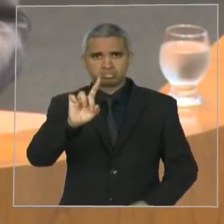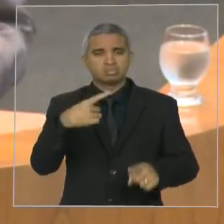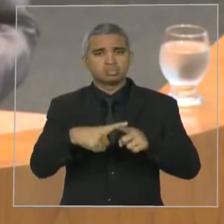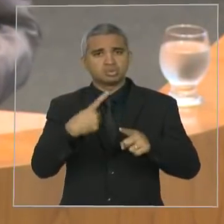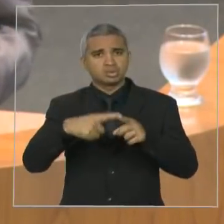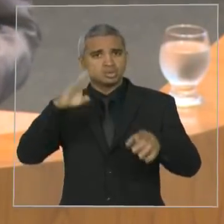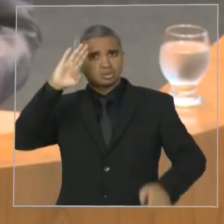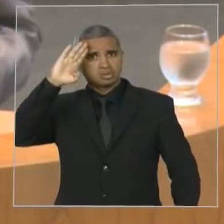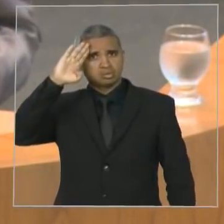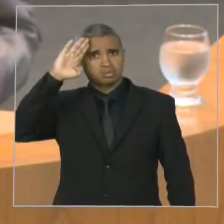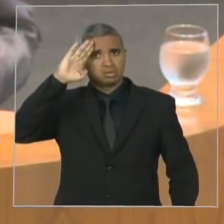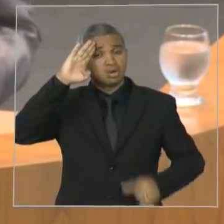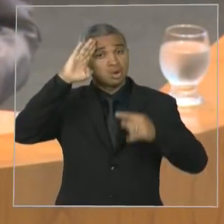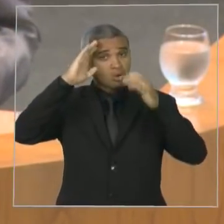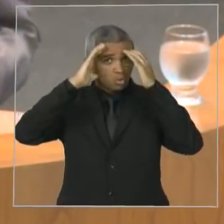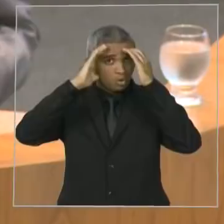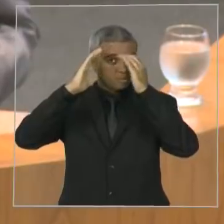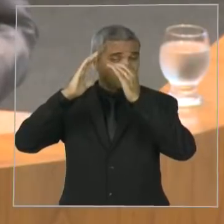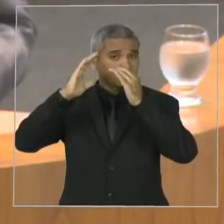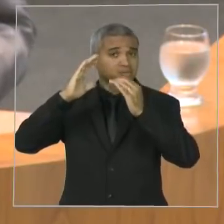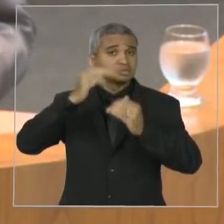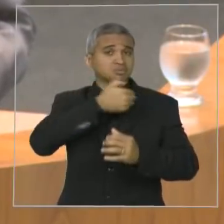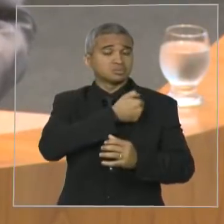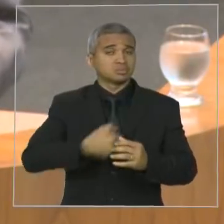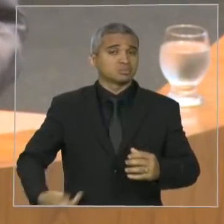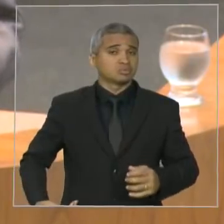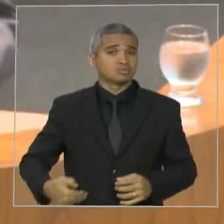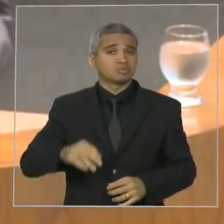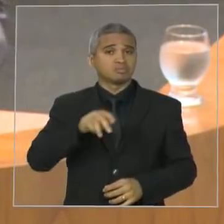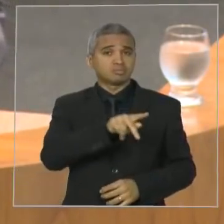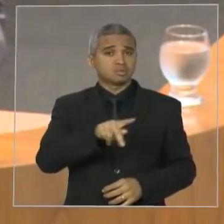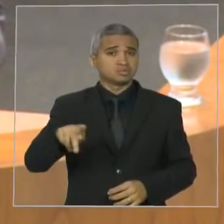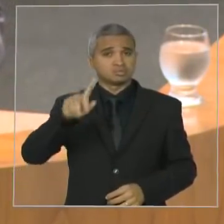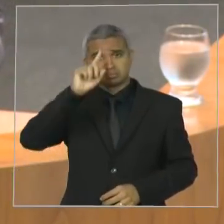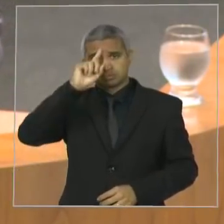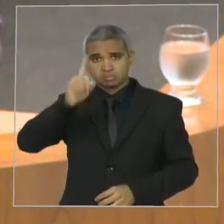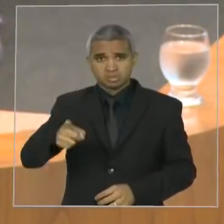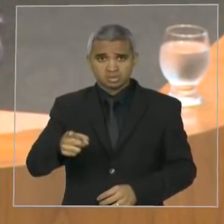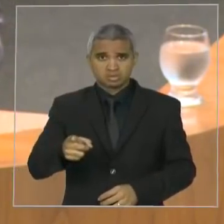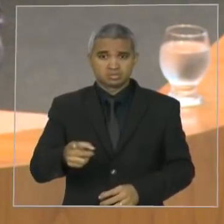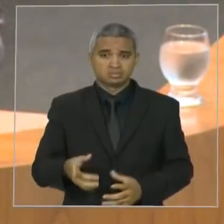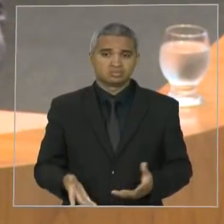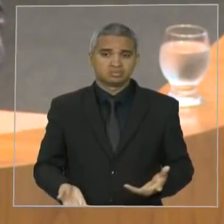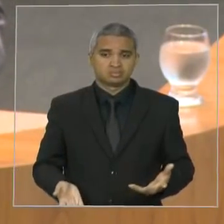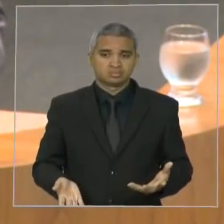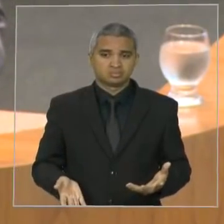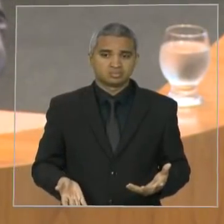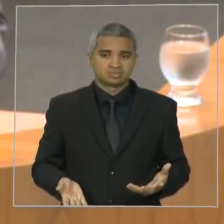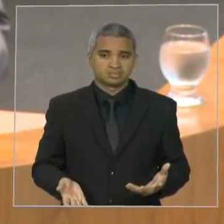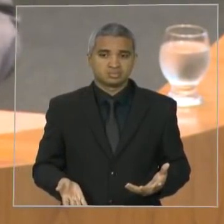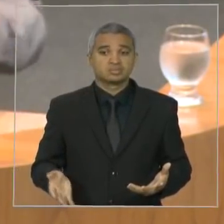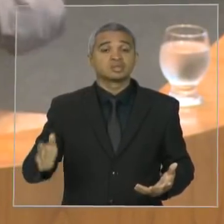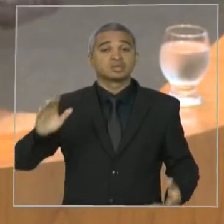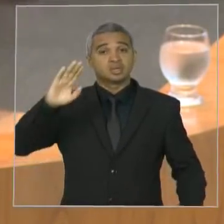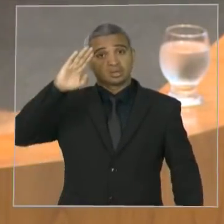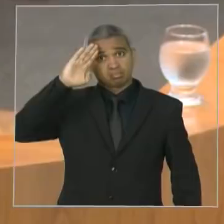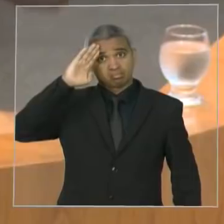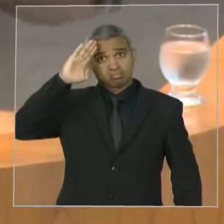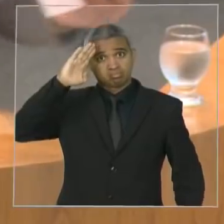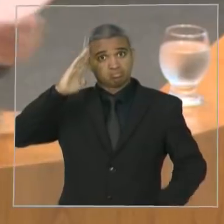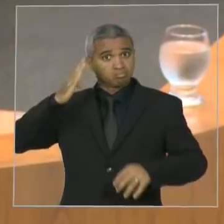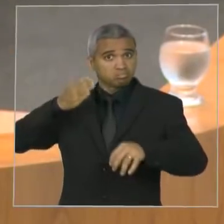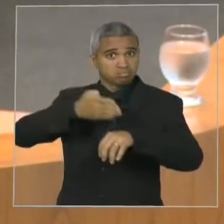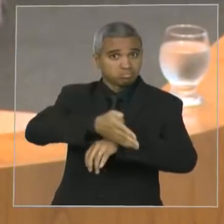pública. E não vejo como uma intervenção das Forças Armadas pode